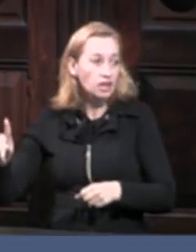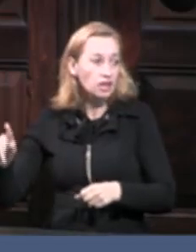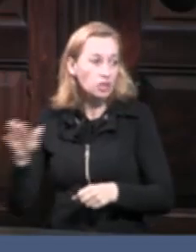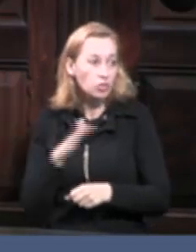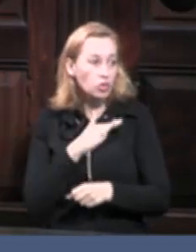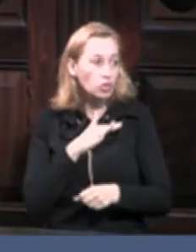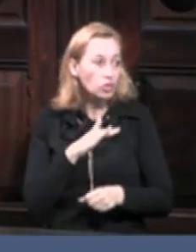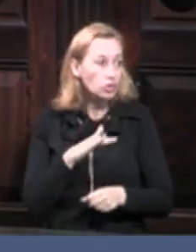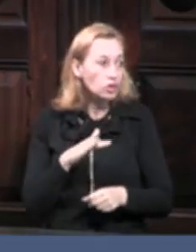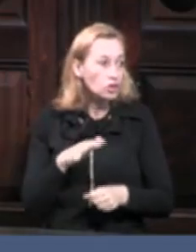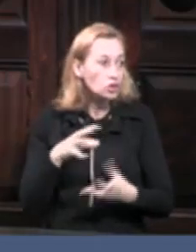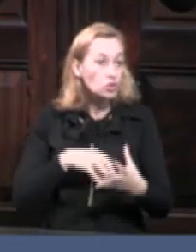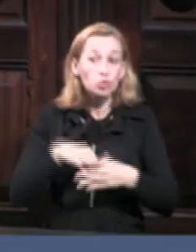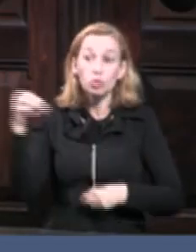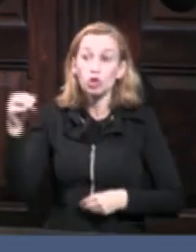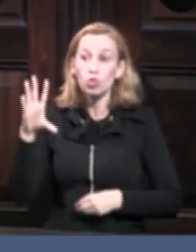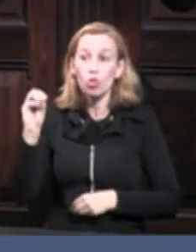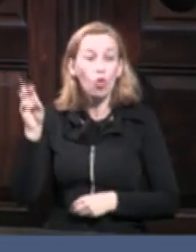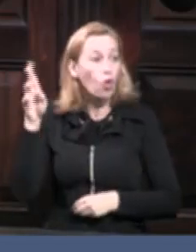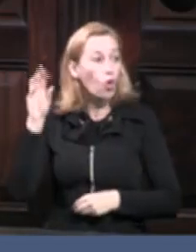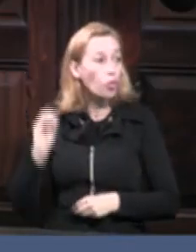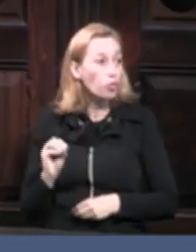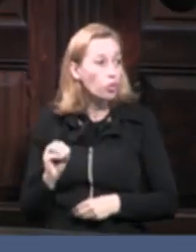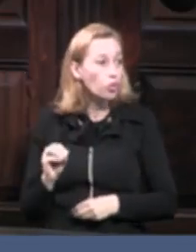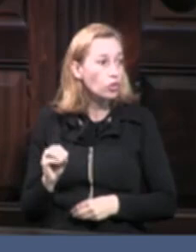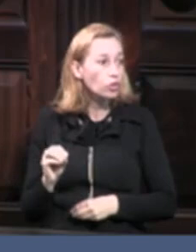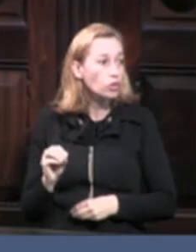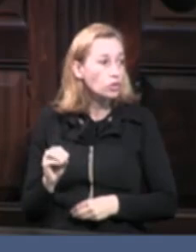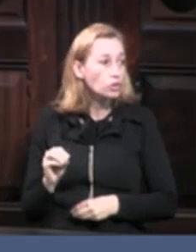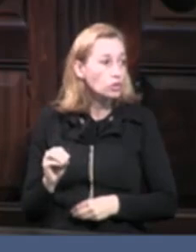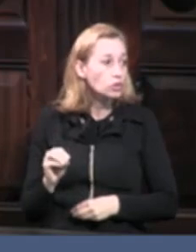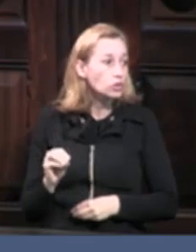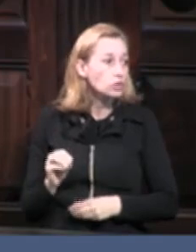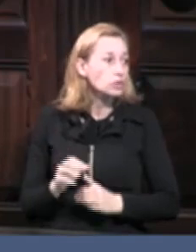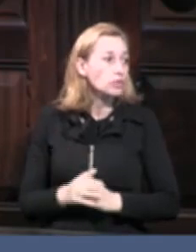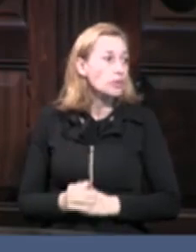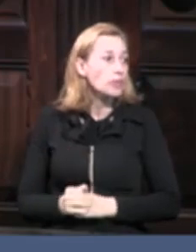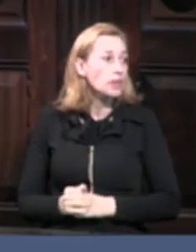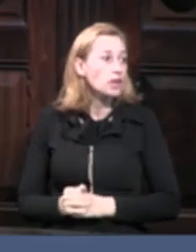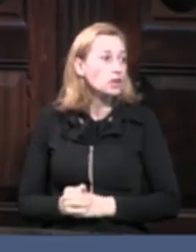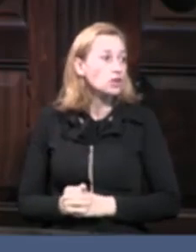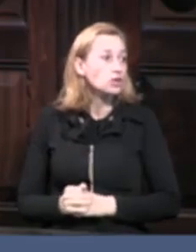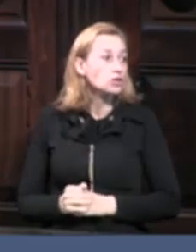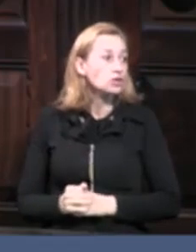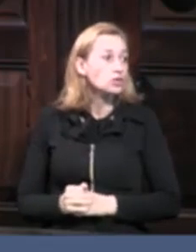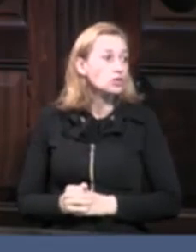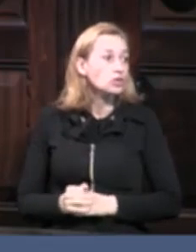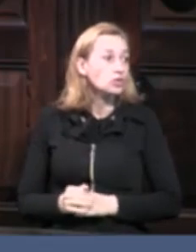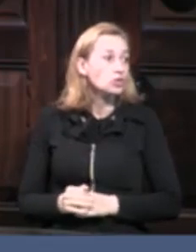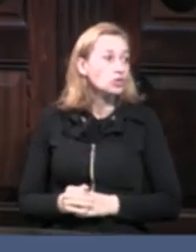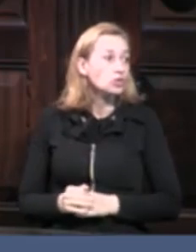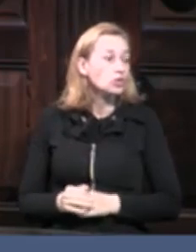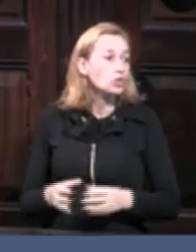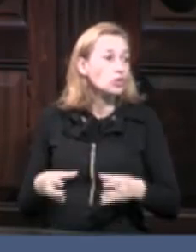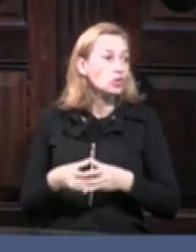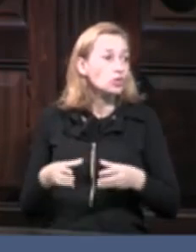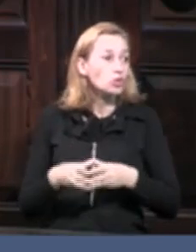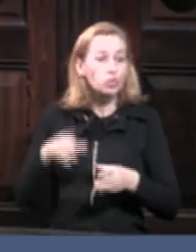parlamentar reconhece como um procedimento comum ao Corpo de Bombeiros, mas que ele vai continuar